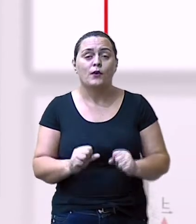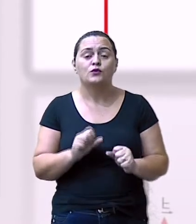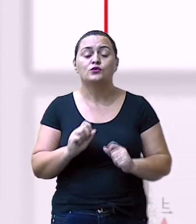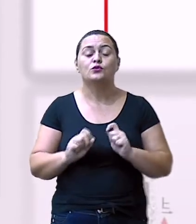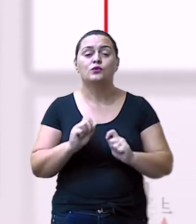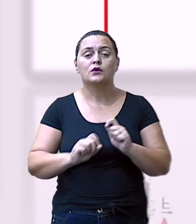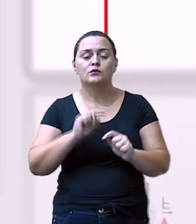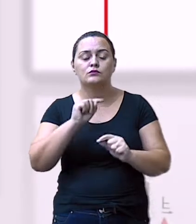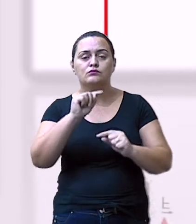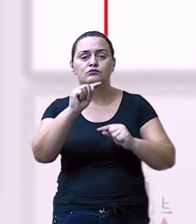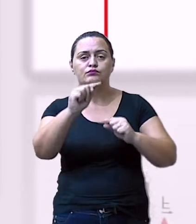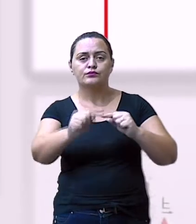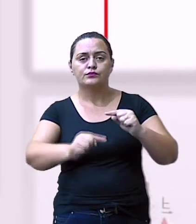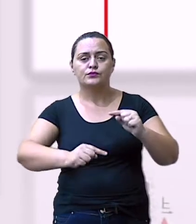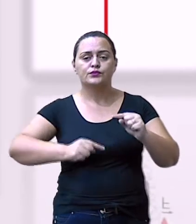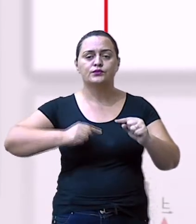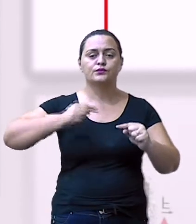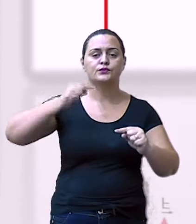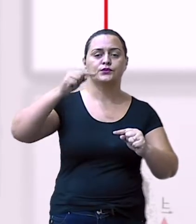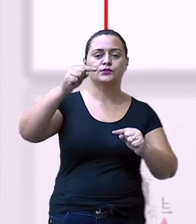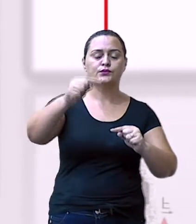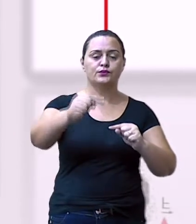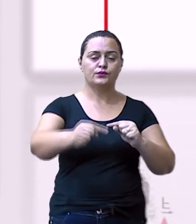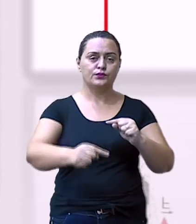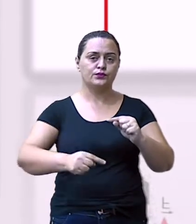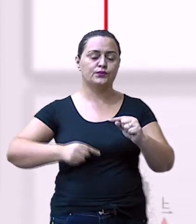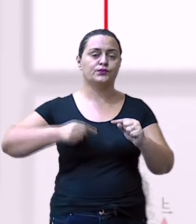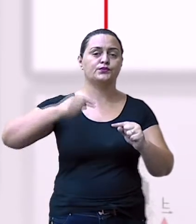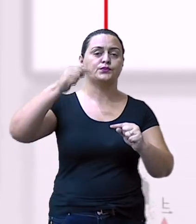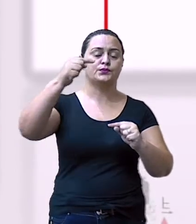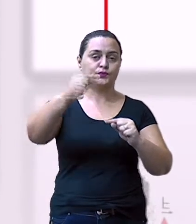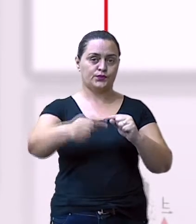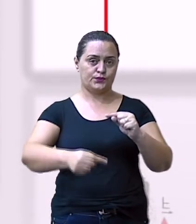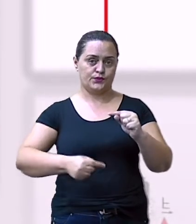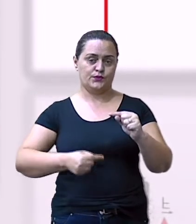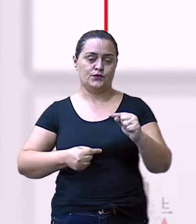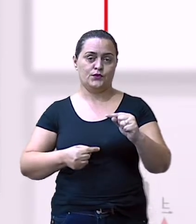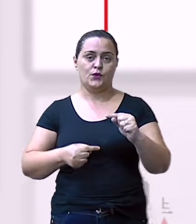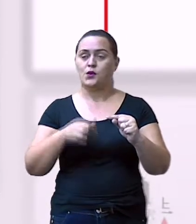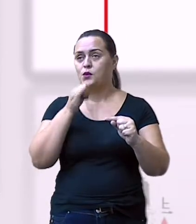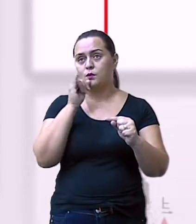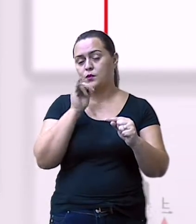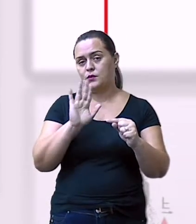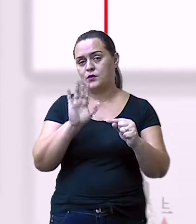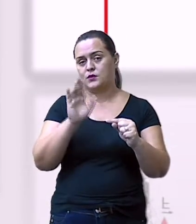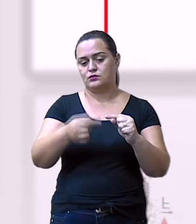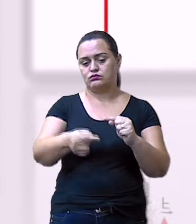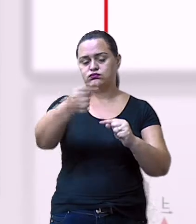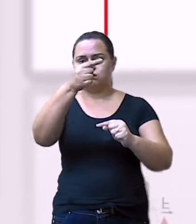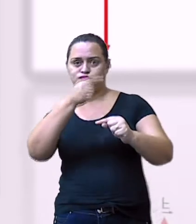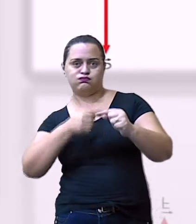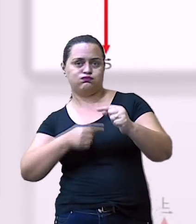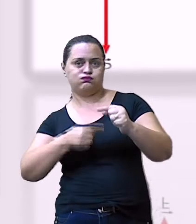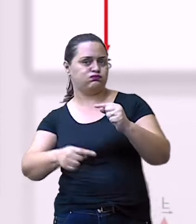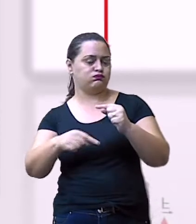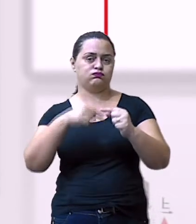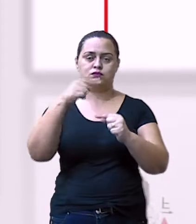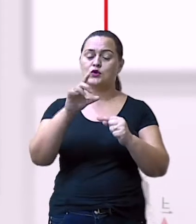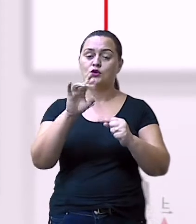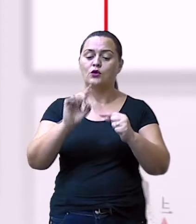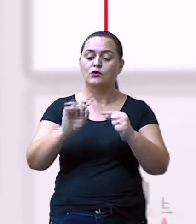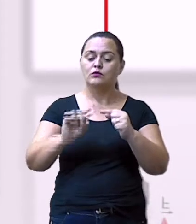rotação. Não é possível, então, fazer o movimento contrário, chamado de translação.